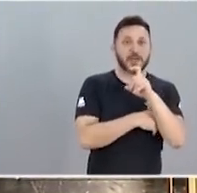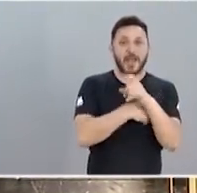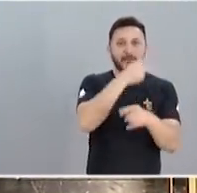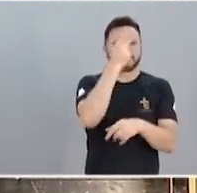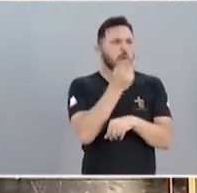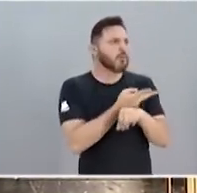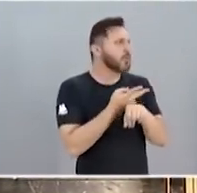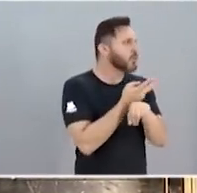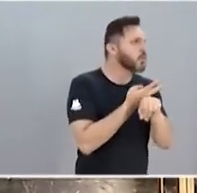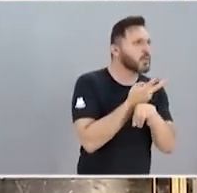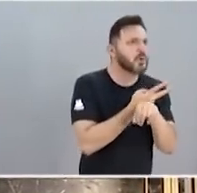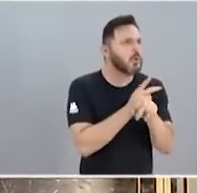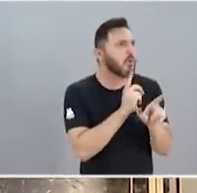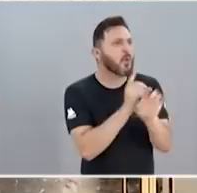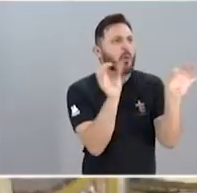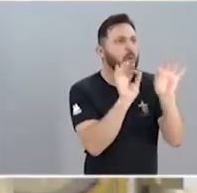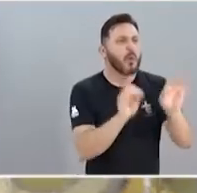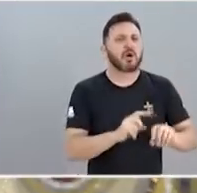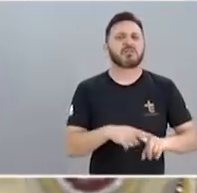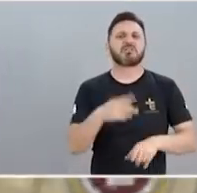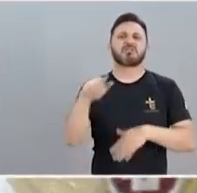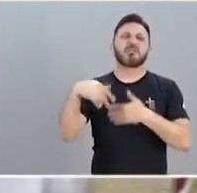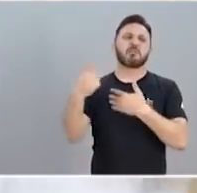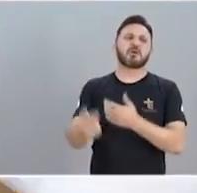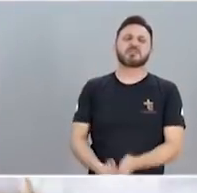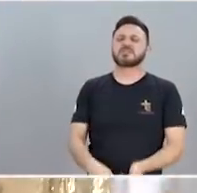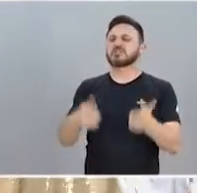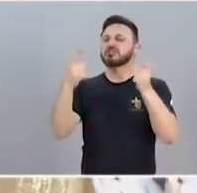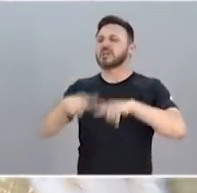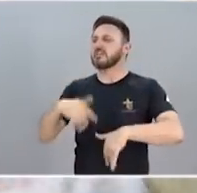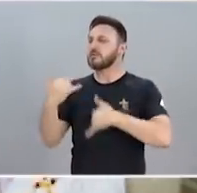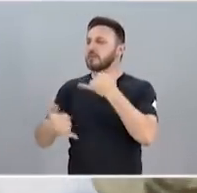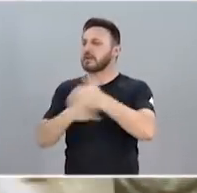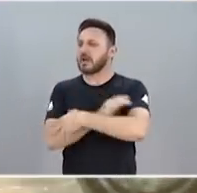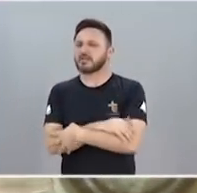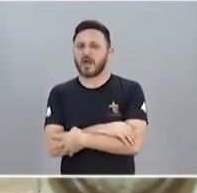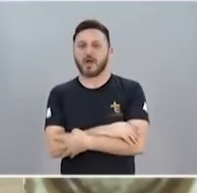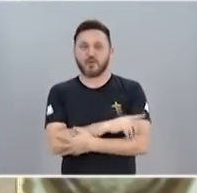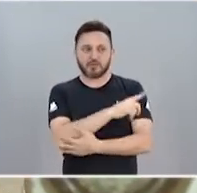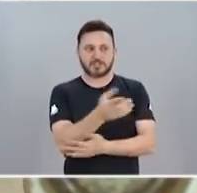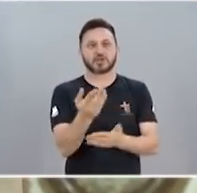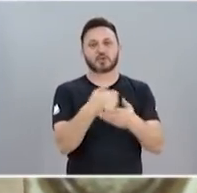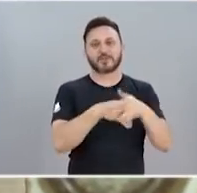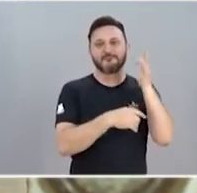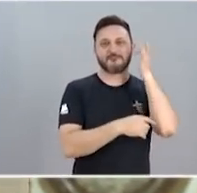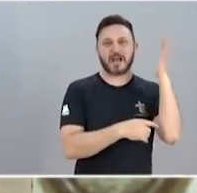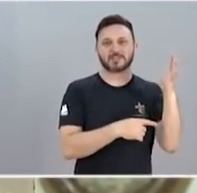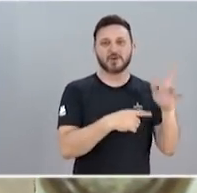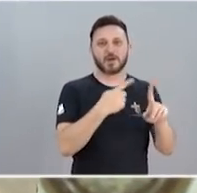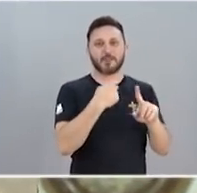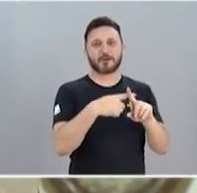Mas quando a brincadeira está chata, você esconde um lugar fácil para acabar logo.